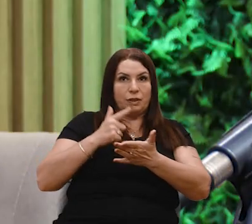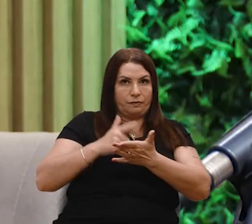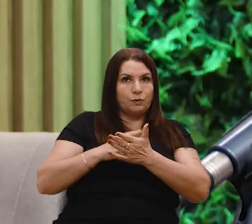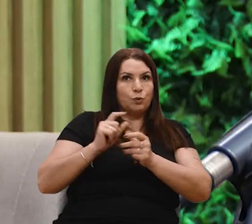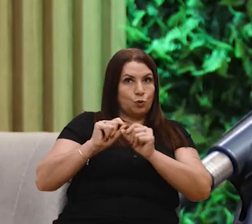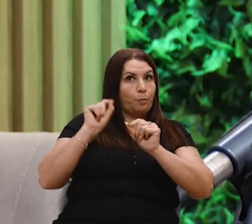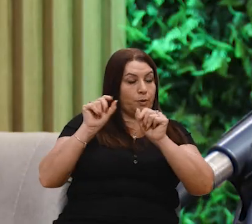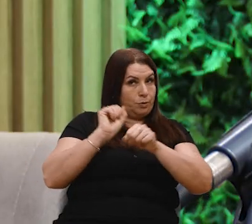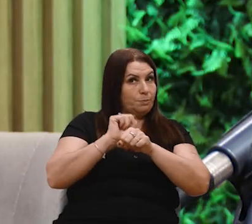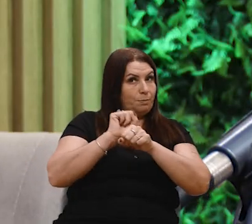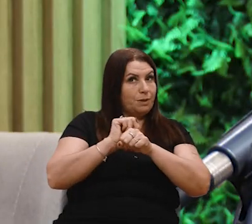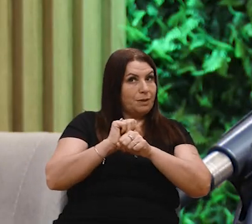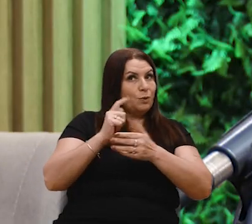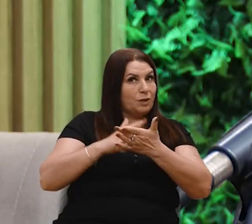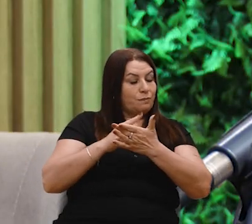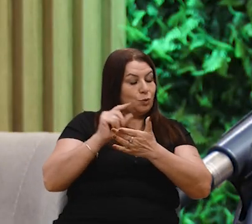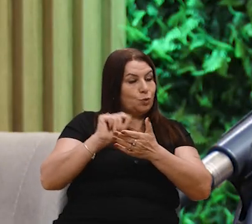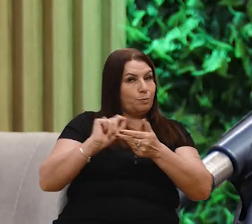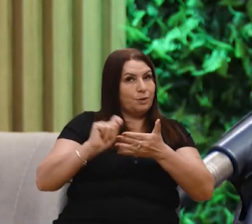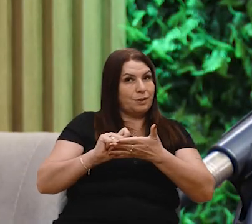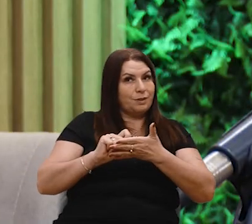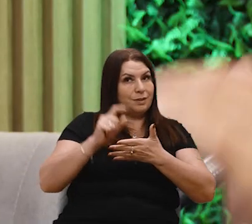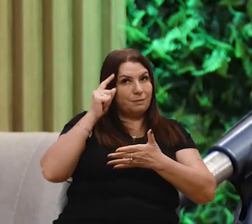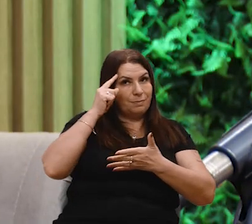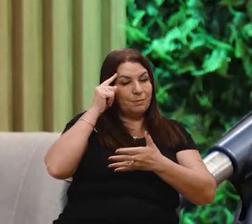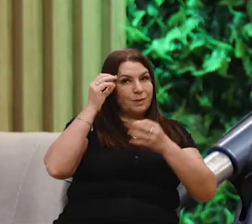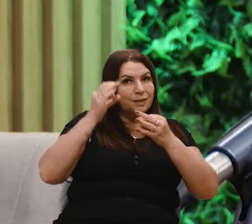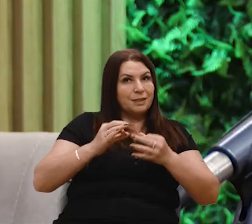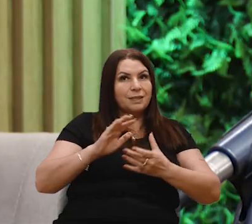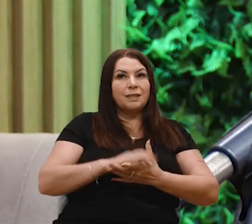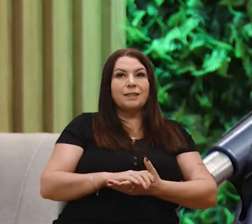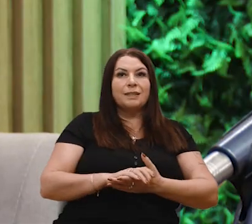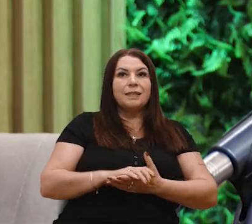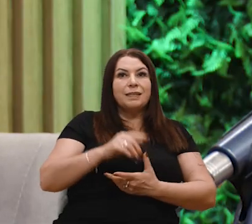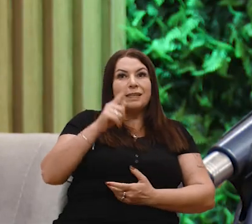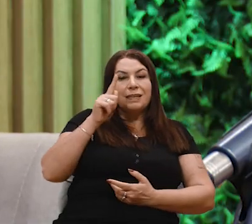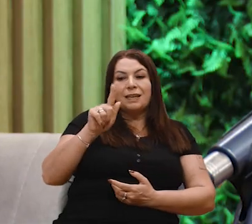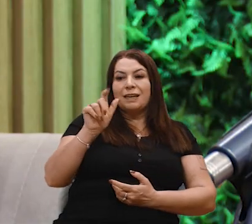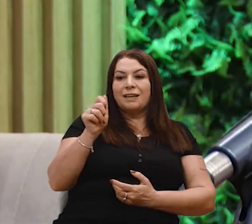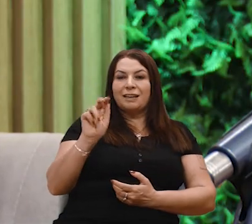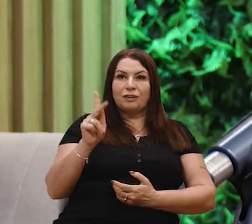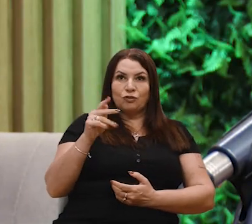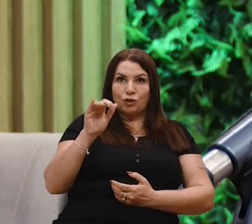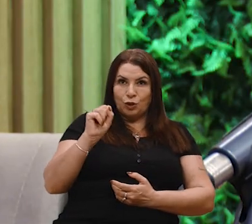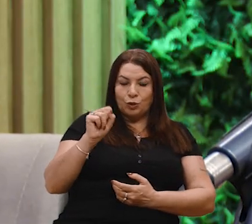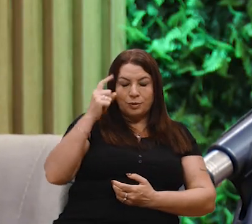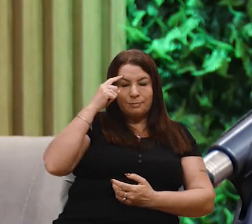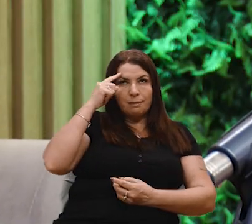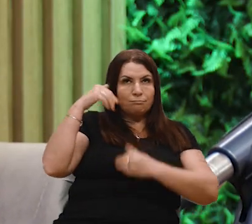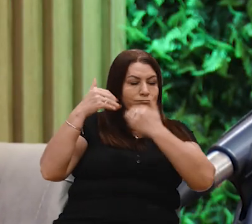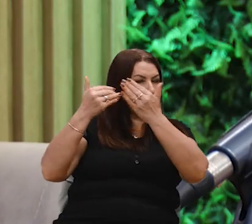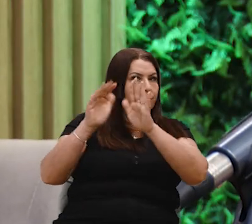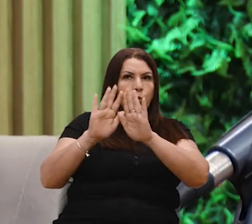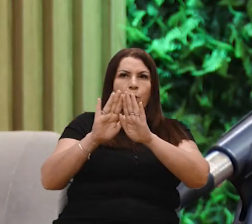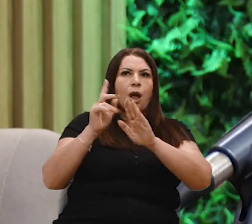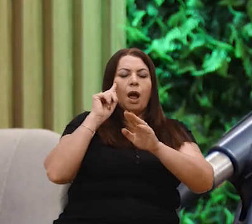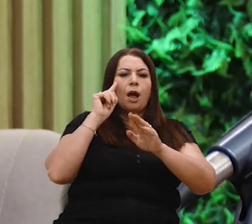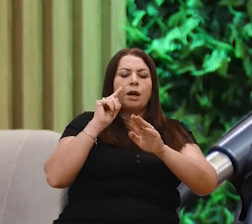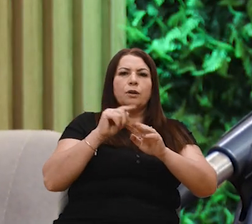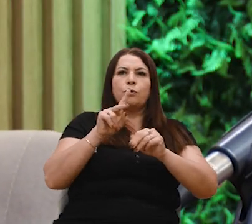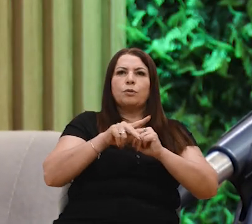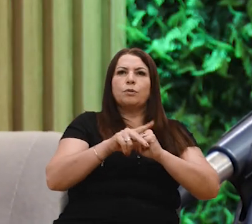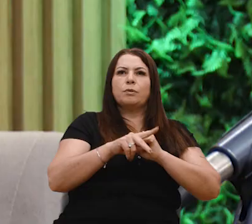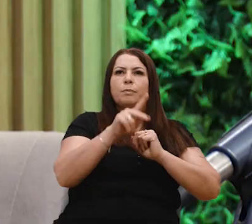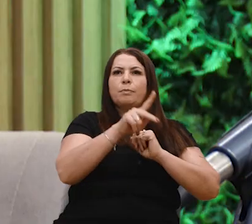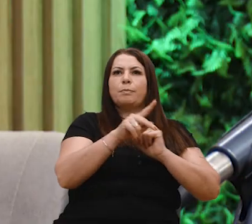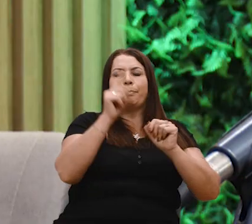sobre isso. Por favor, já estamos aguardando. É um Eu quero livro sobre autografado. isso. Com certeza. Gatilhos mentais. Eu vou desenvolvendo isso, então eu